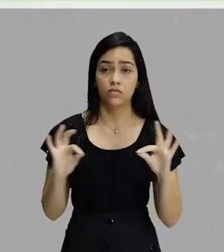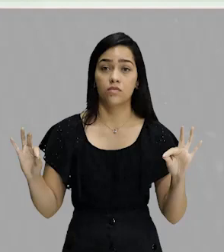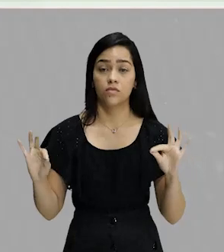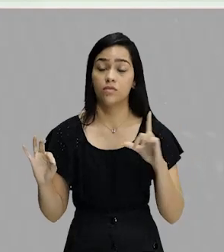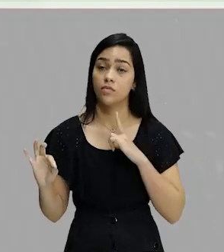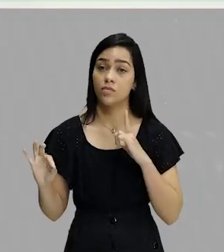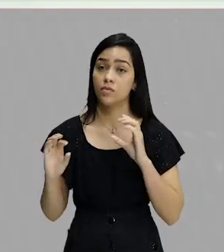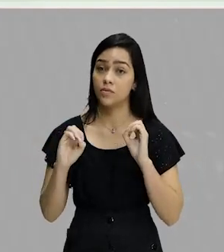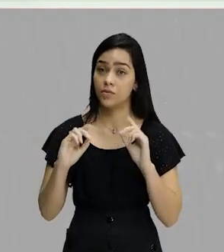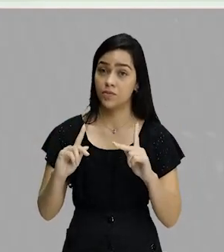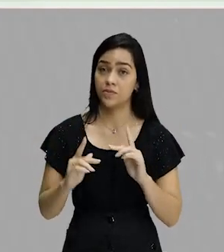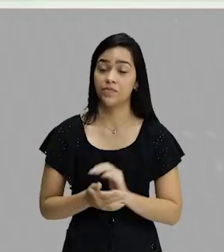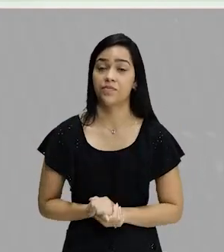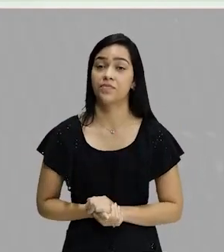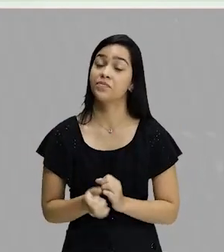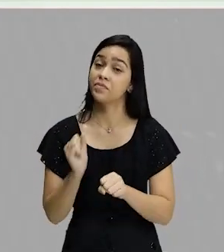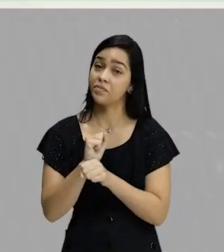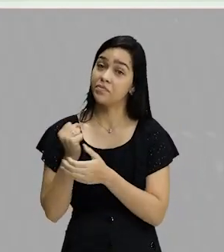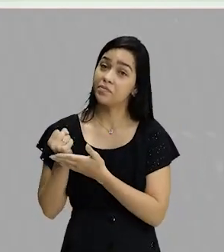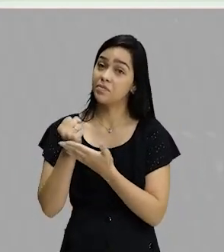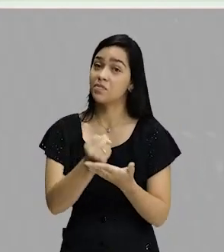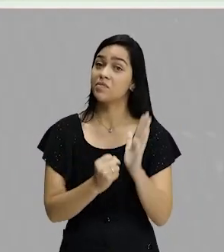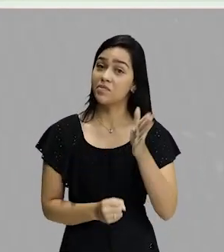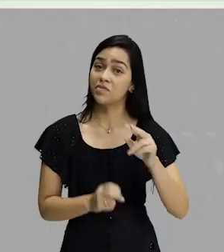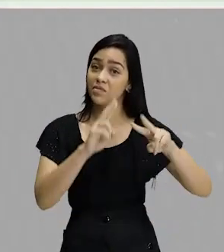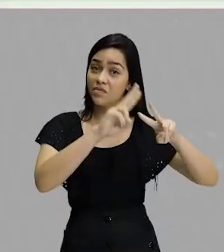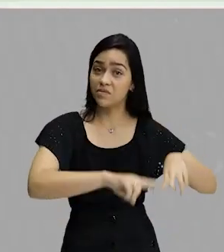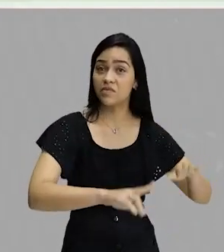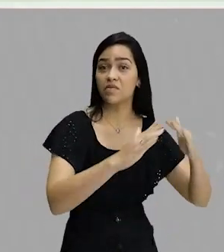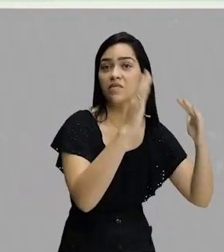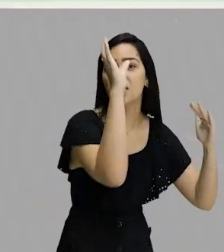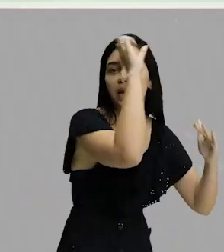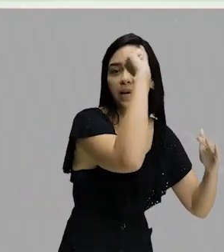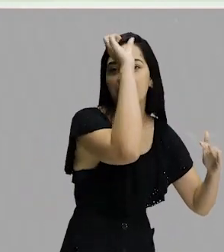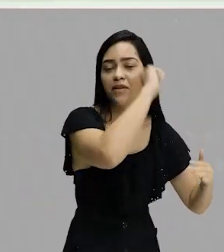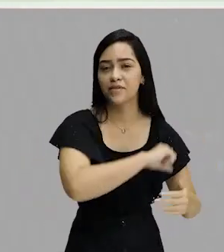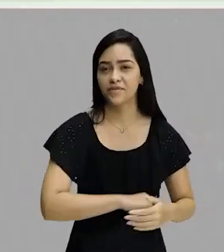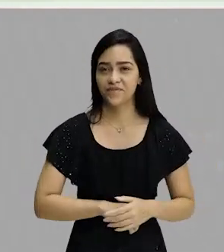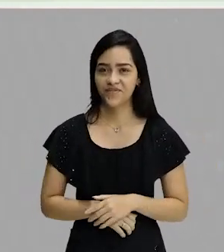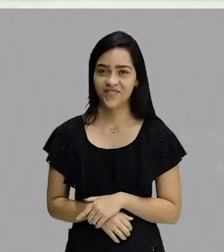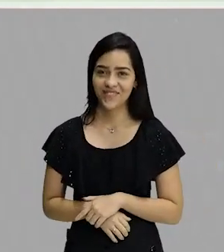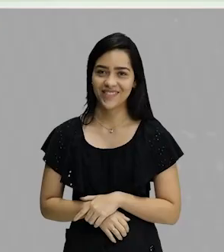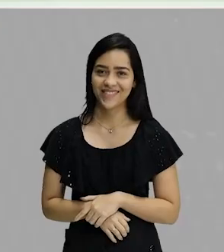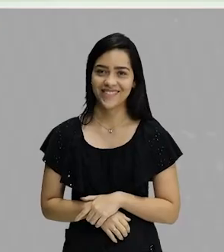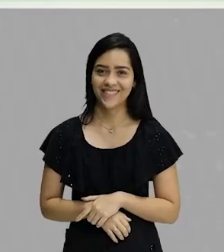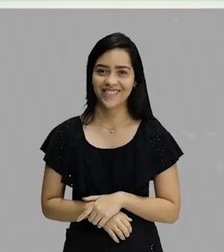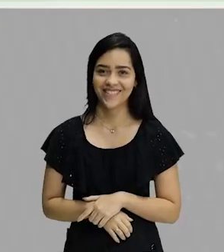entre pontos. Beleza? Espero que tenha ajudado. Já sabe, hashtag Fica em Casa Aprendendo.